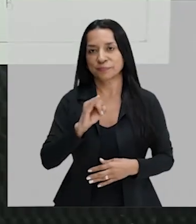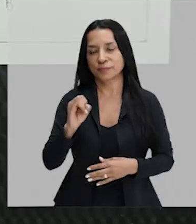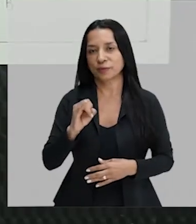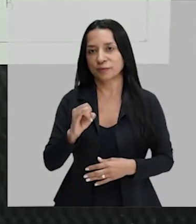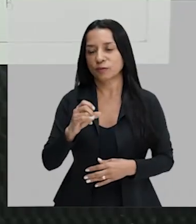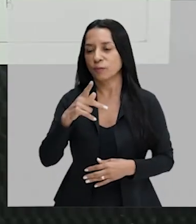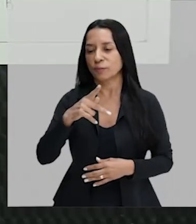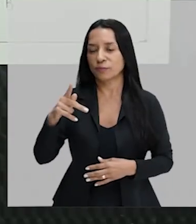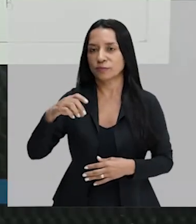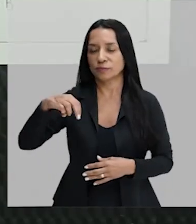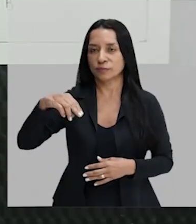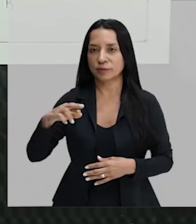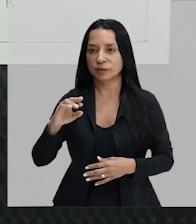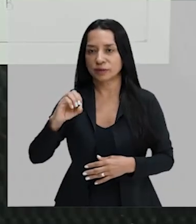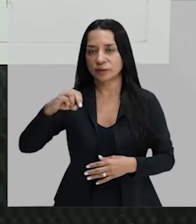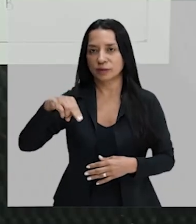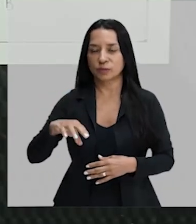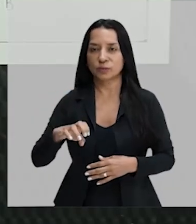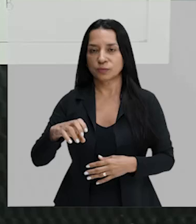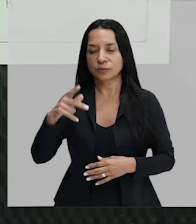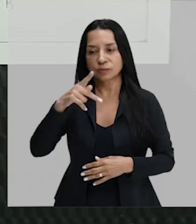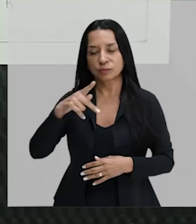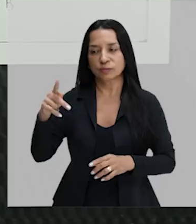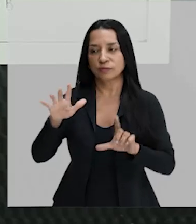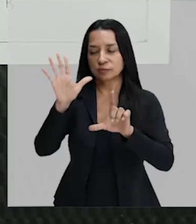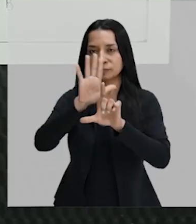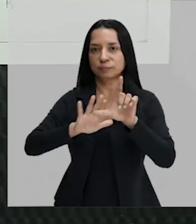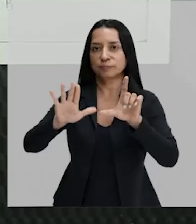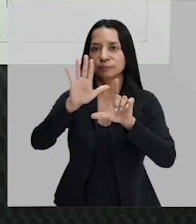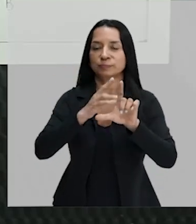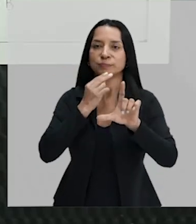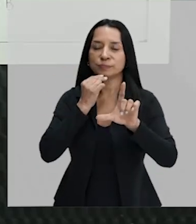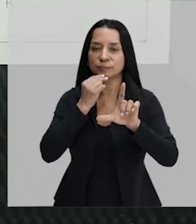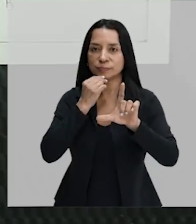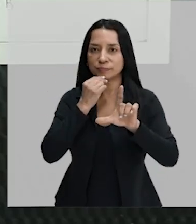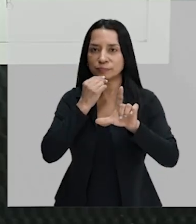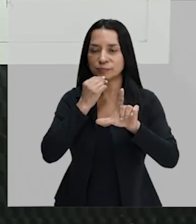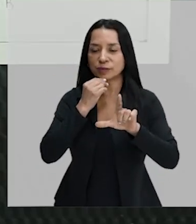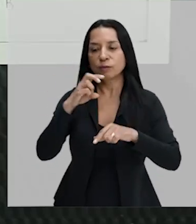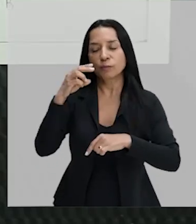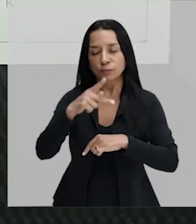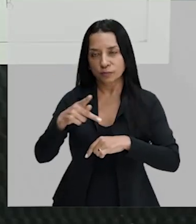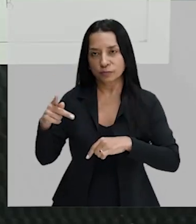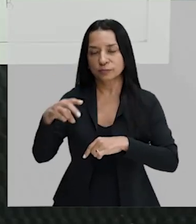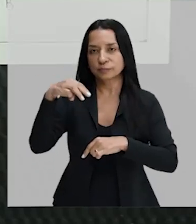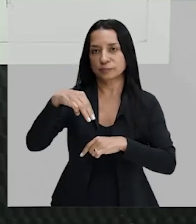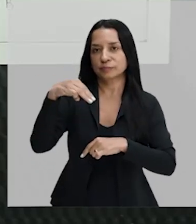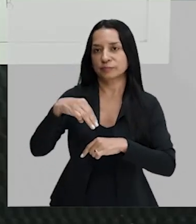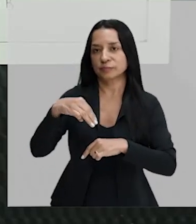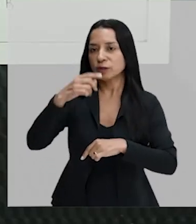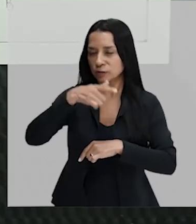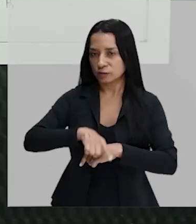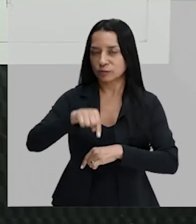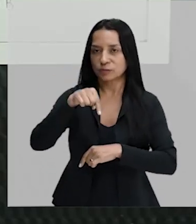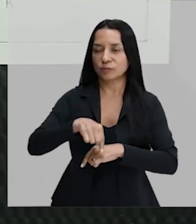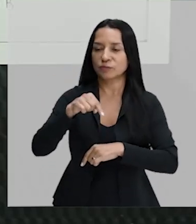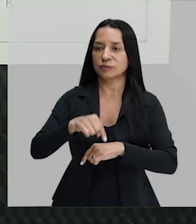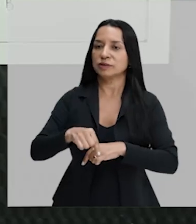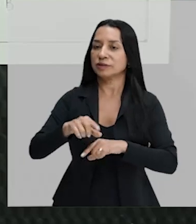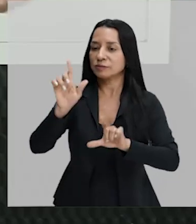pessoal, aqui é o professor Maroni Beckman, professor da plataforma Gonçalves Dias, sou de matemática. Estamos aqui mais uma vez com vocês na